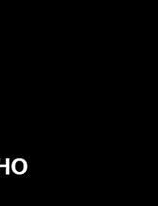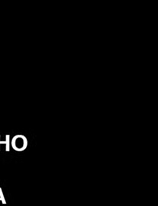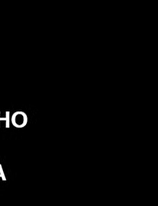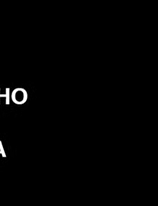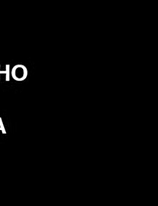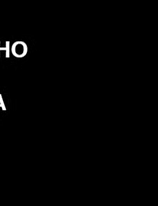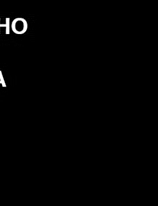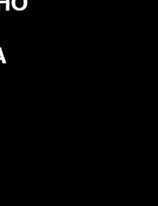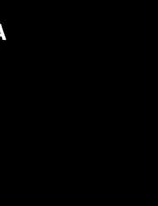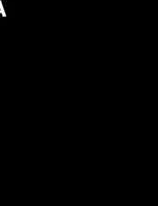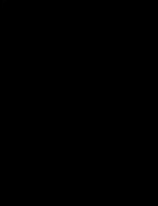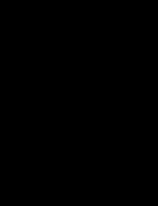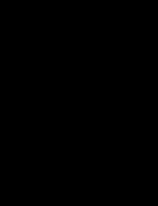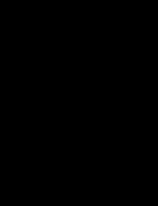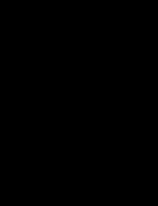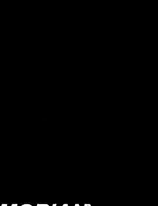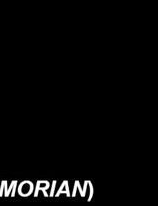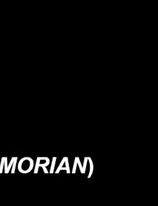tchau